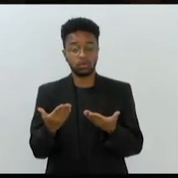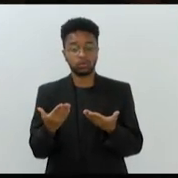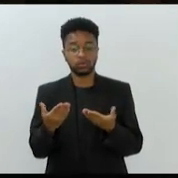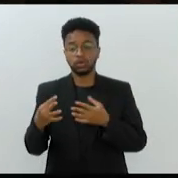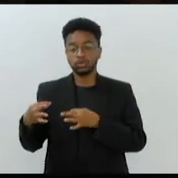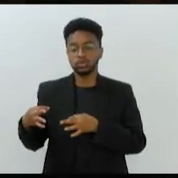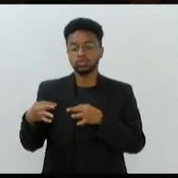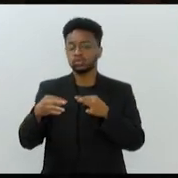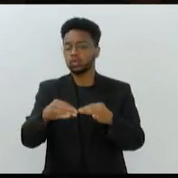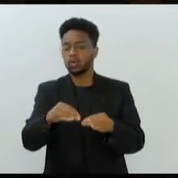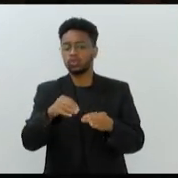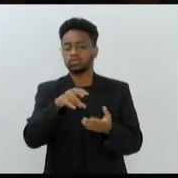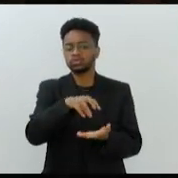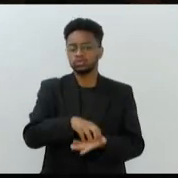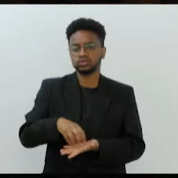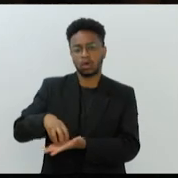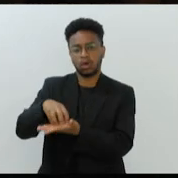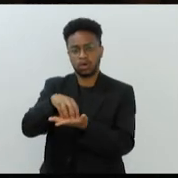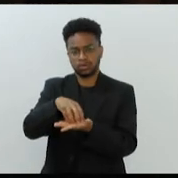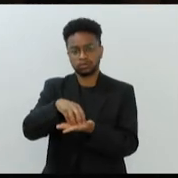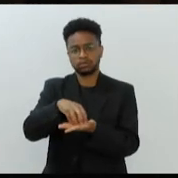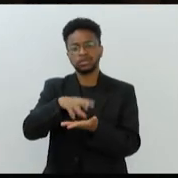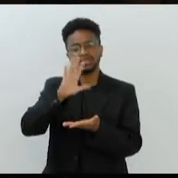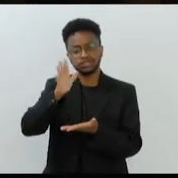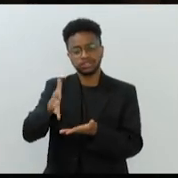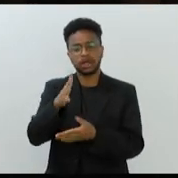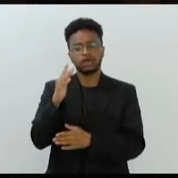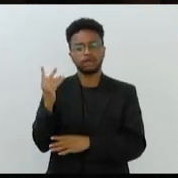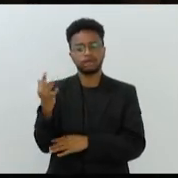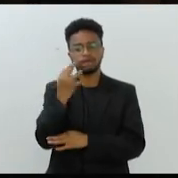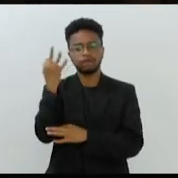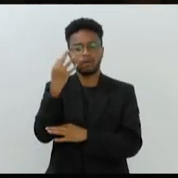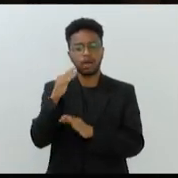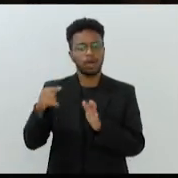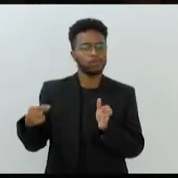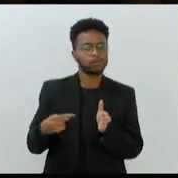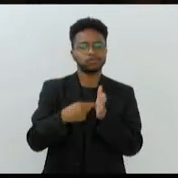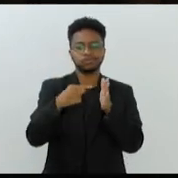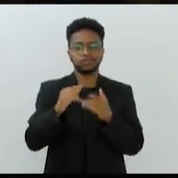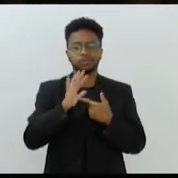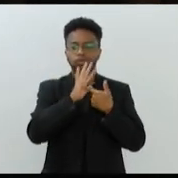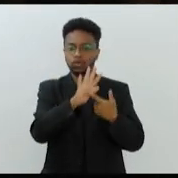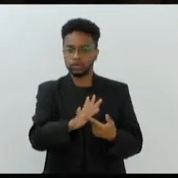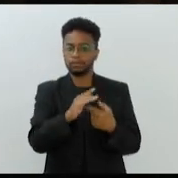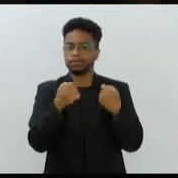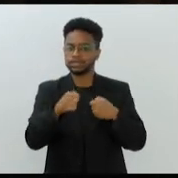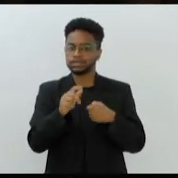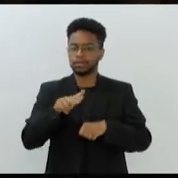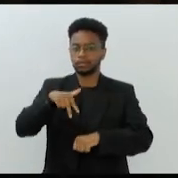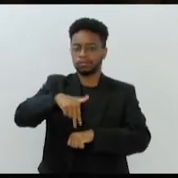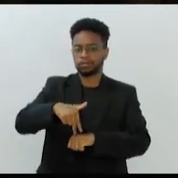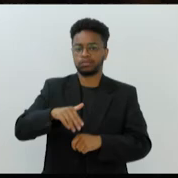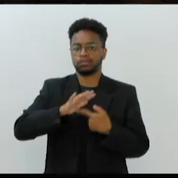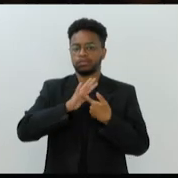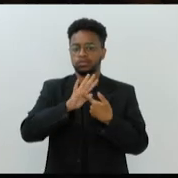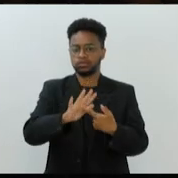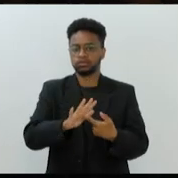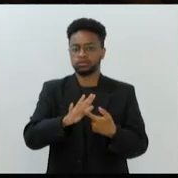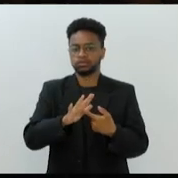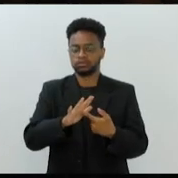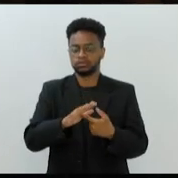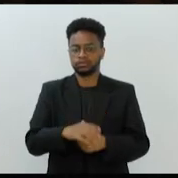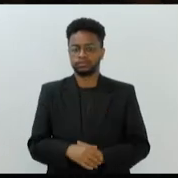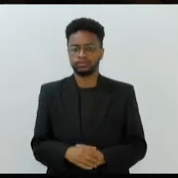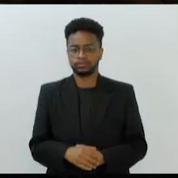órgãos foram formalmente instados a se posicionar dentro das suas competências sobre esse